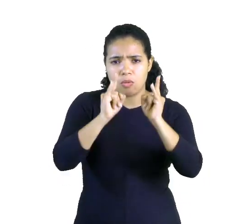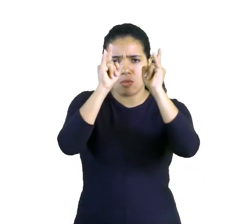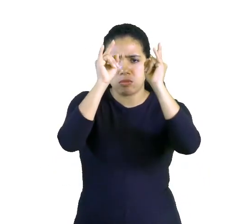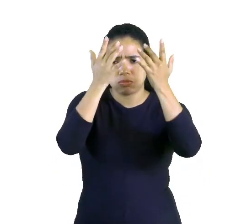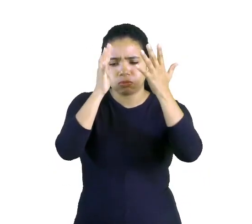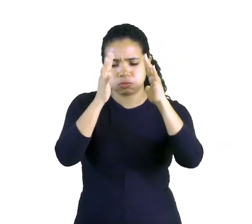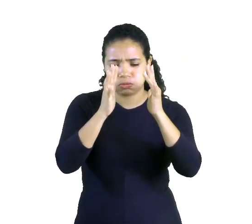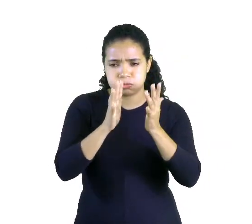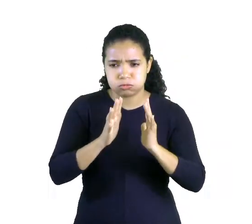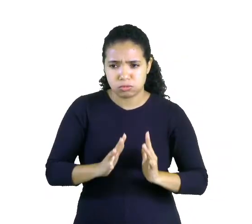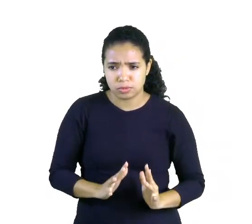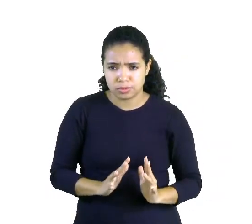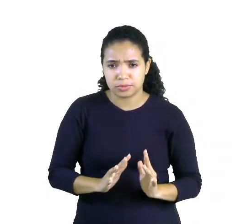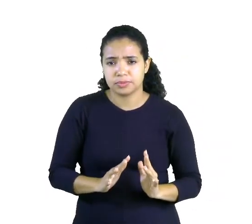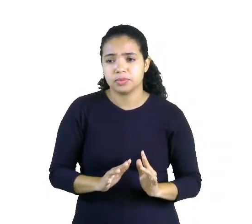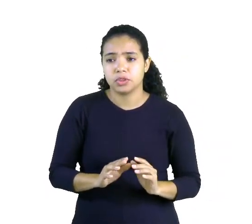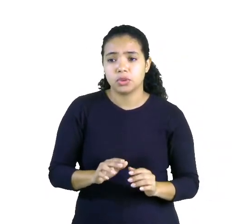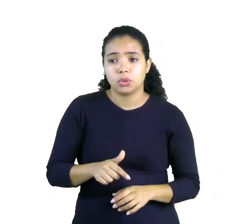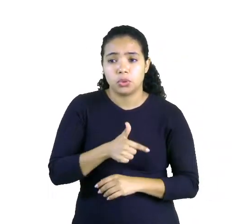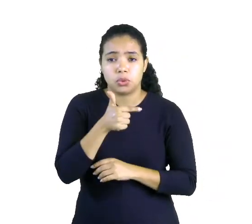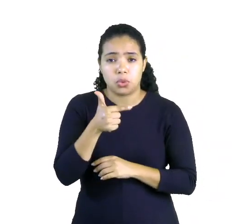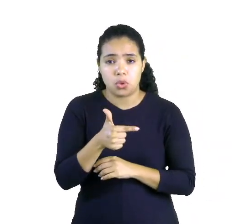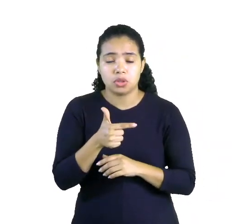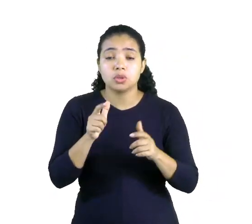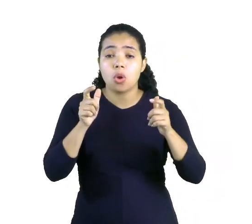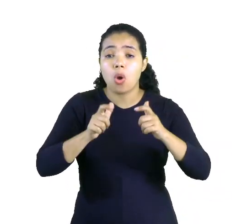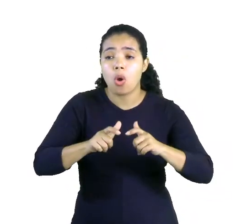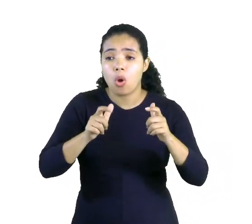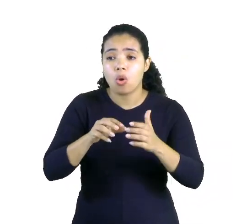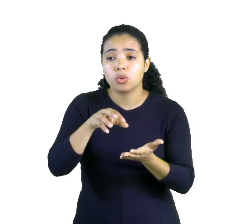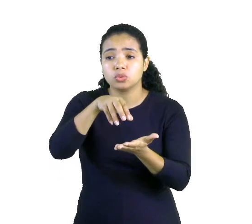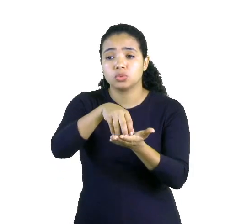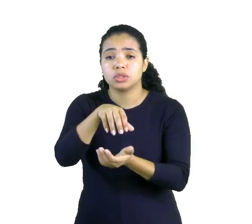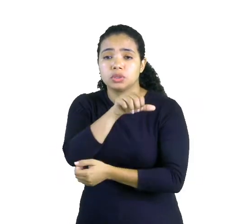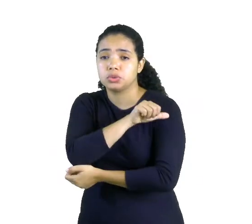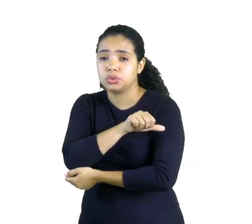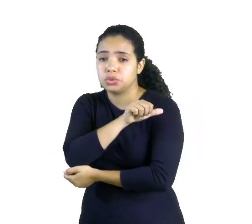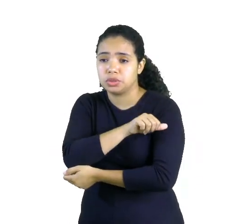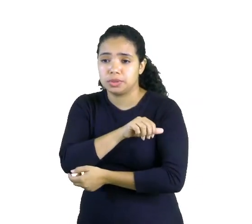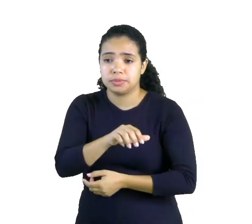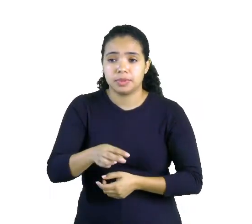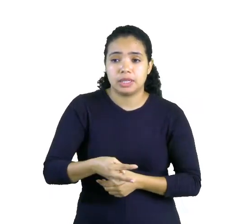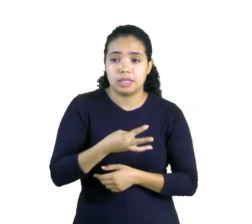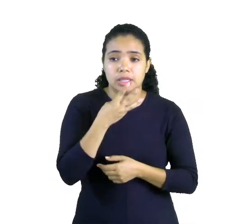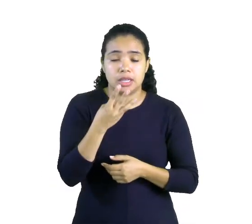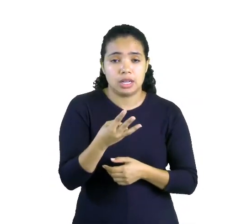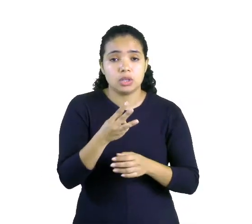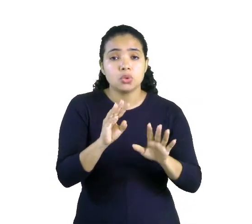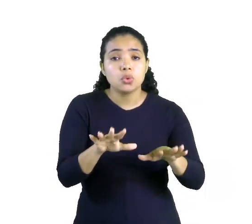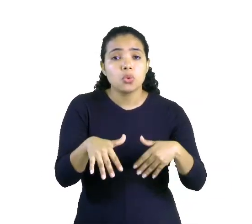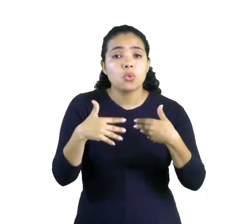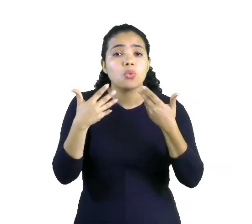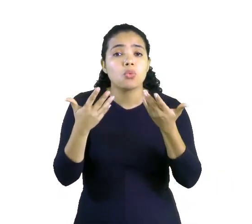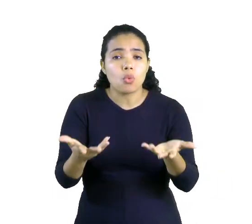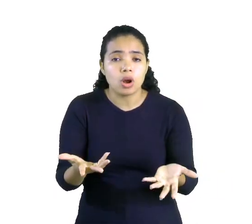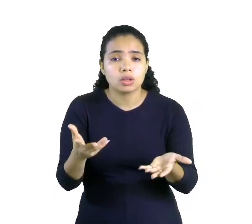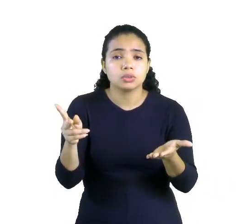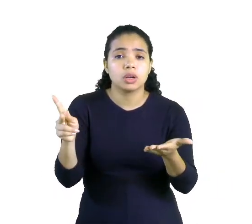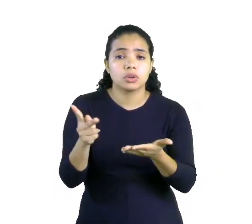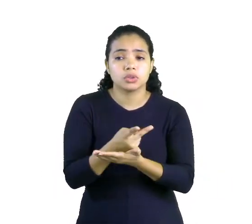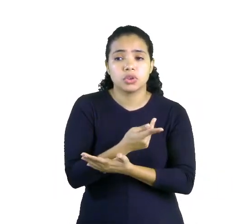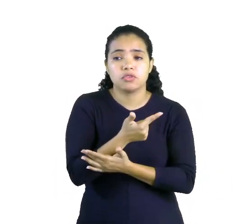prédio. Número 2, onde? No centro do Rio de Janeiro. Número 3, quando que